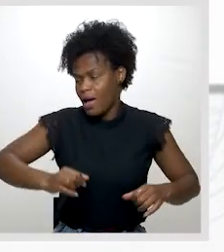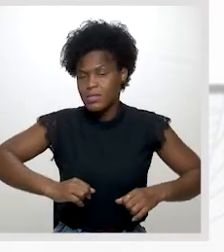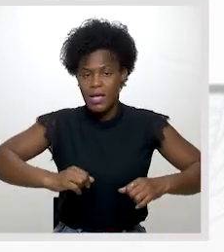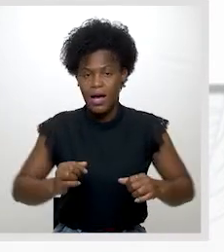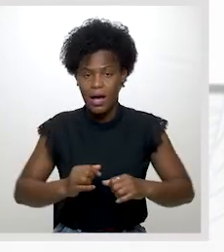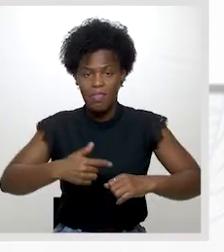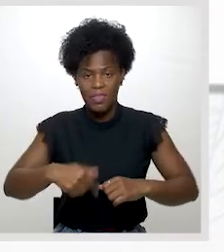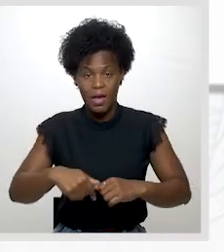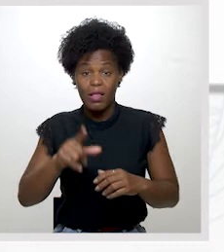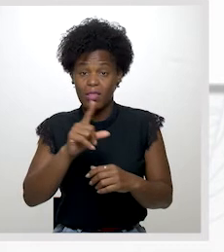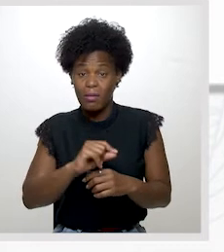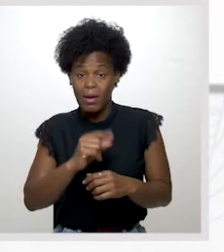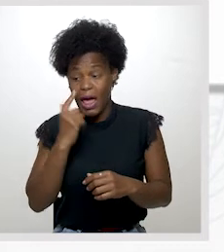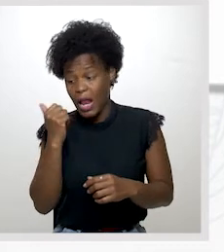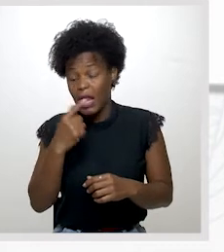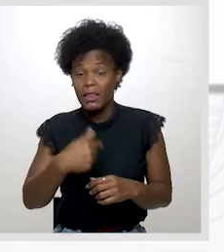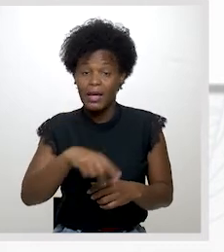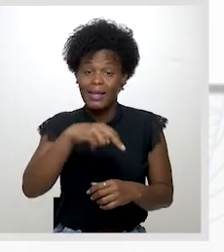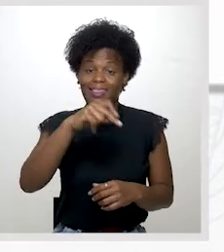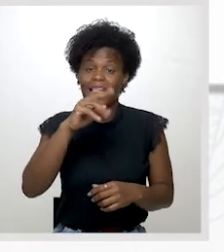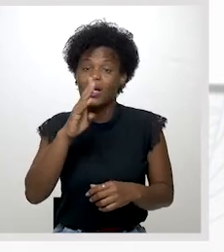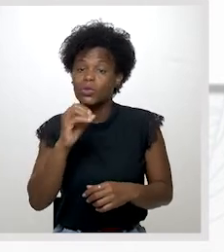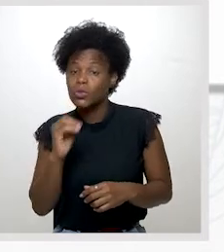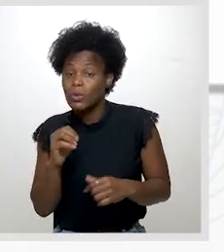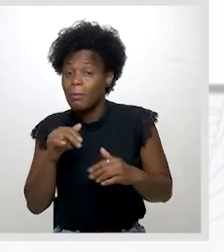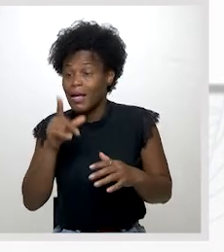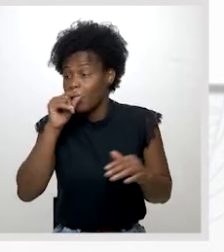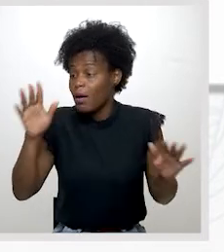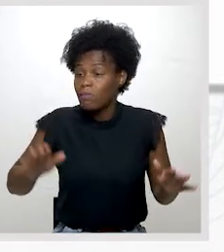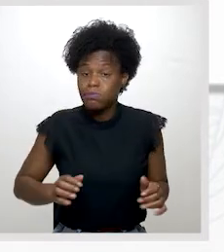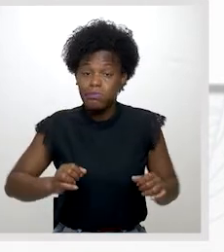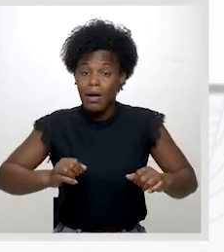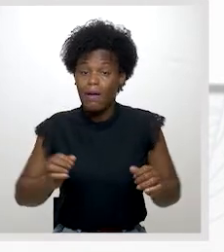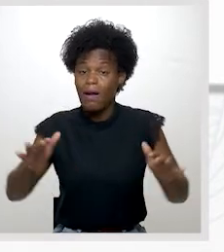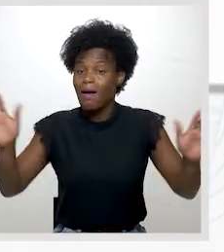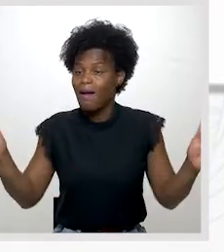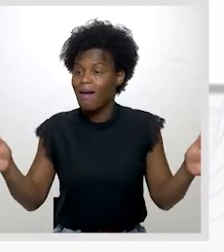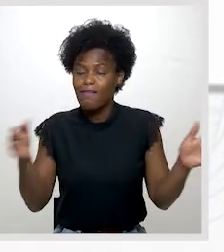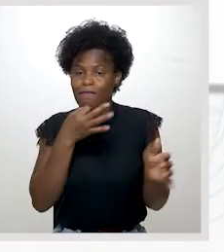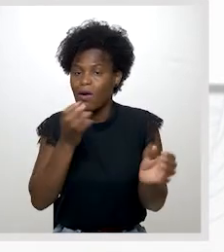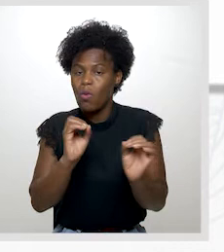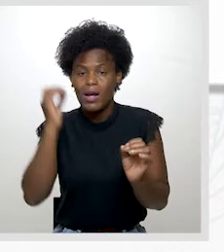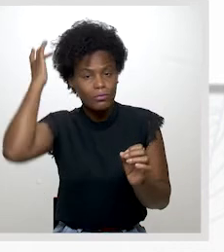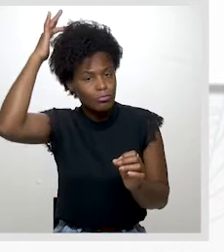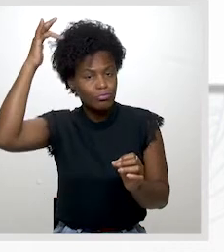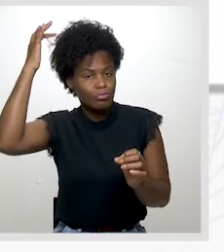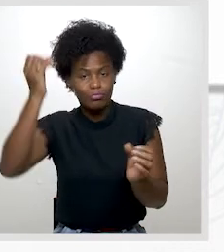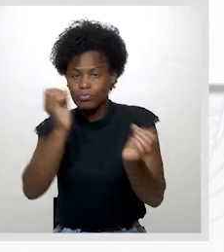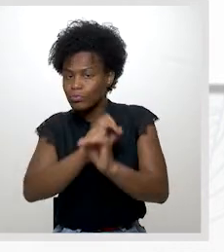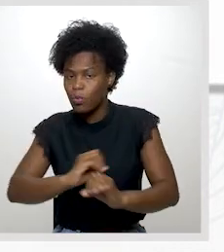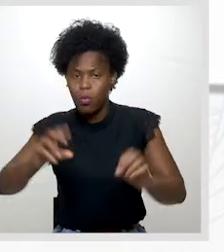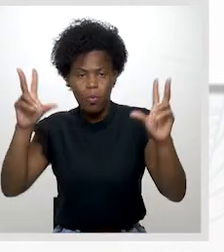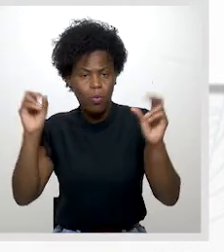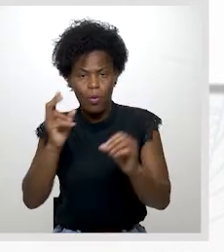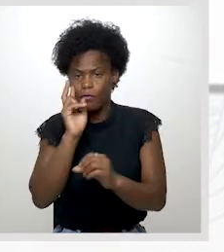asas. Também as têm os najos, mas as gaivotas não falam. E de anjos nunca vi